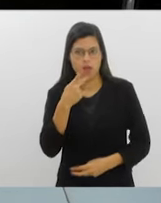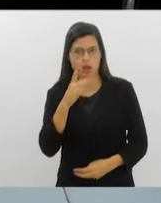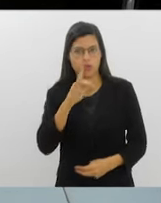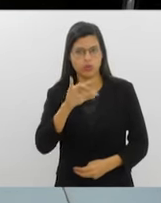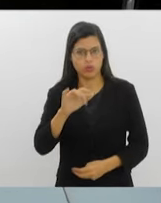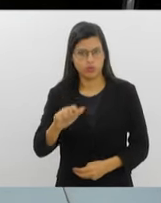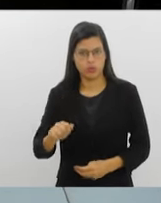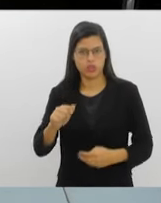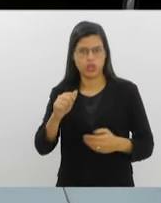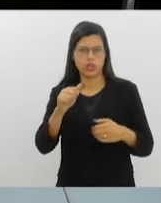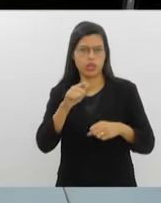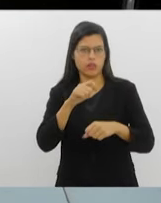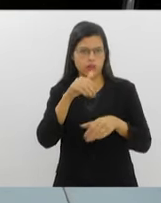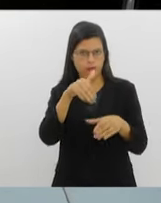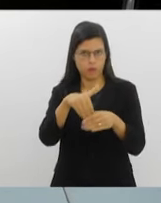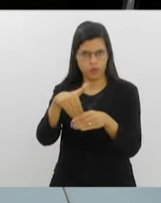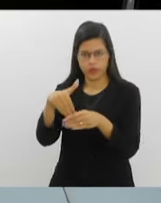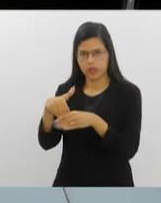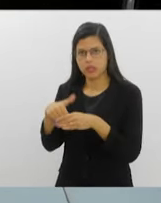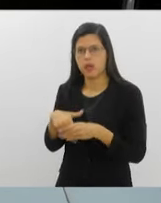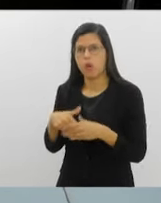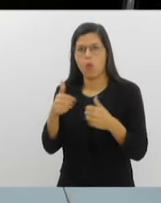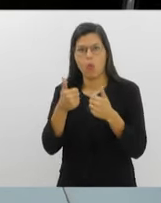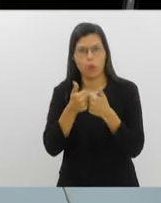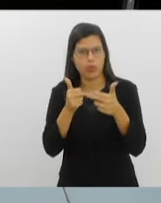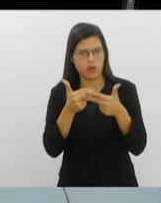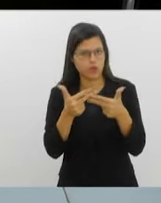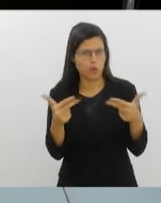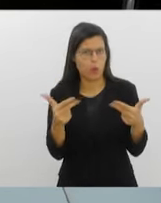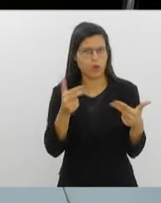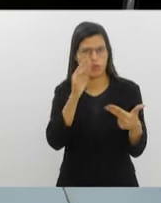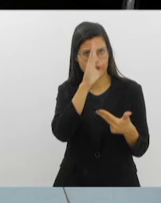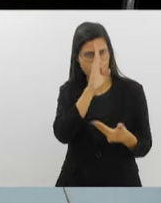os transportes seriam gratuitos.